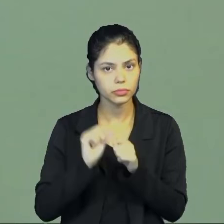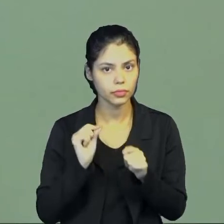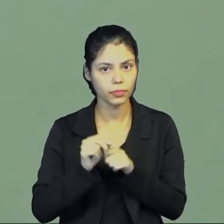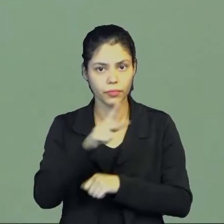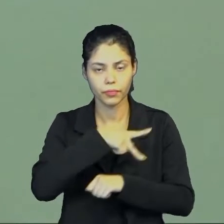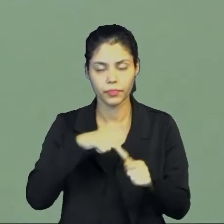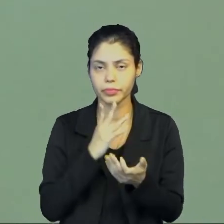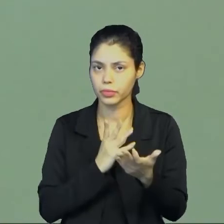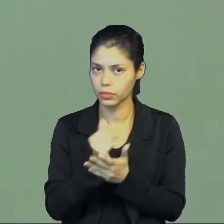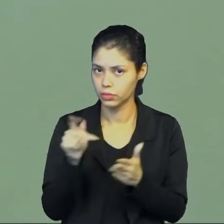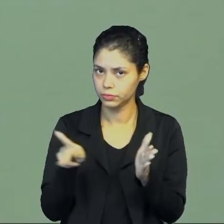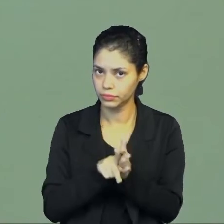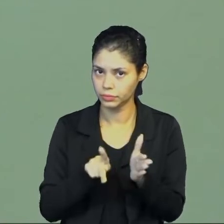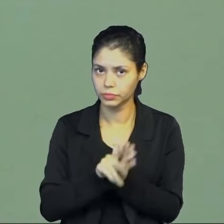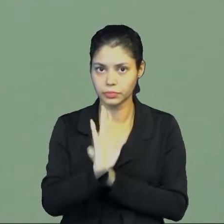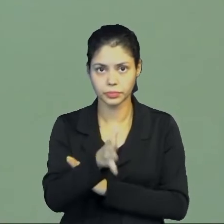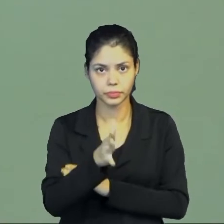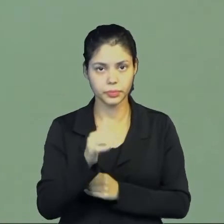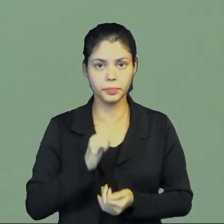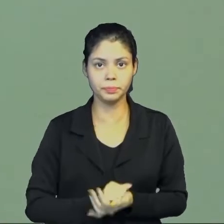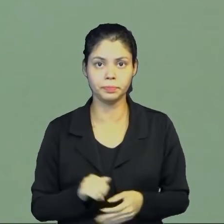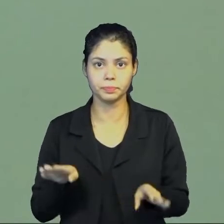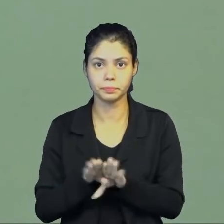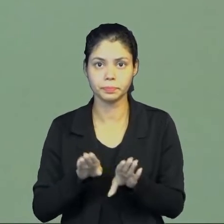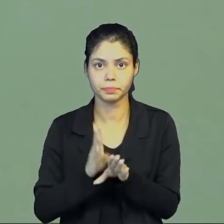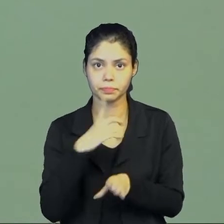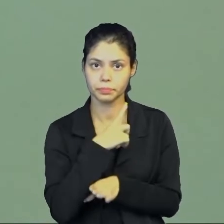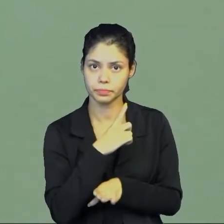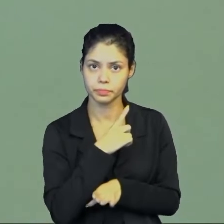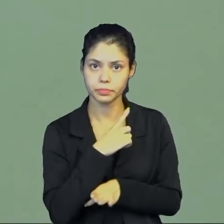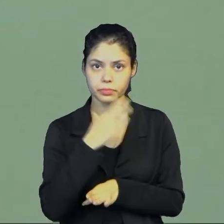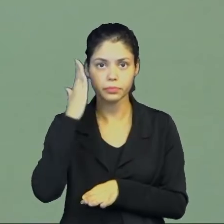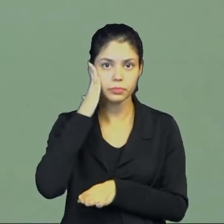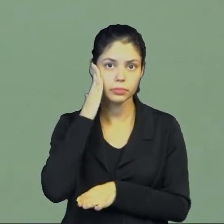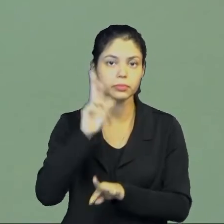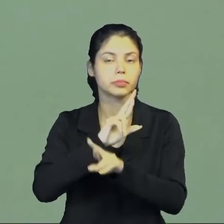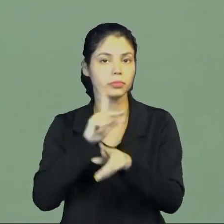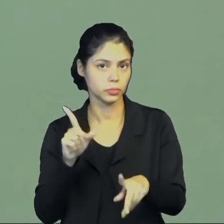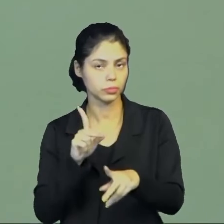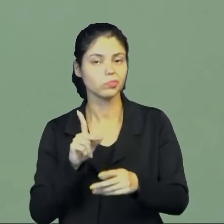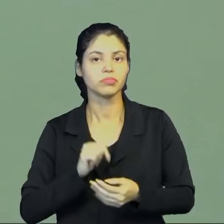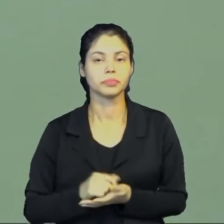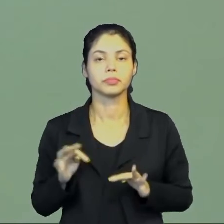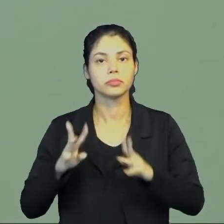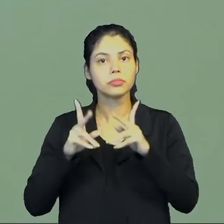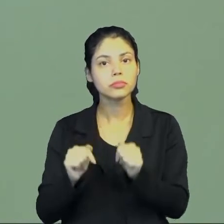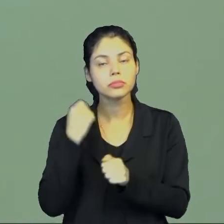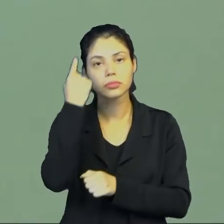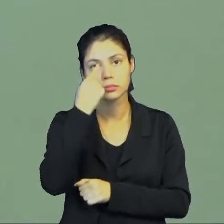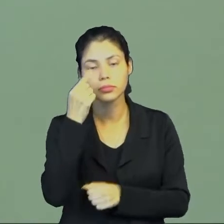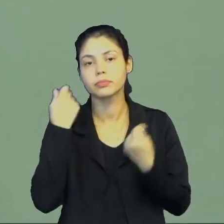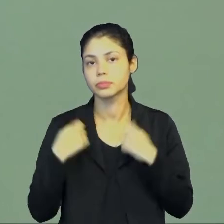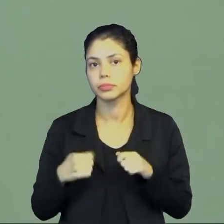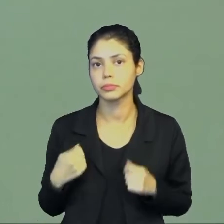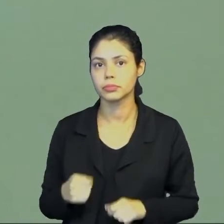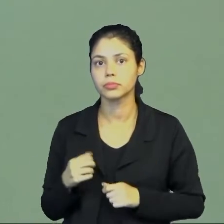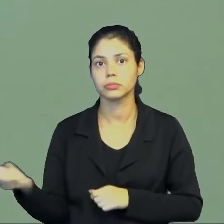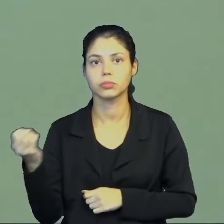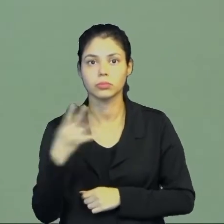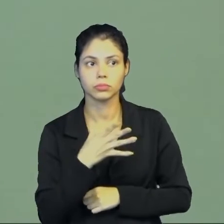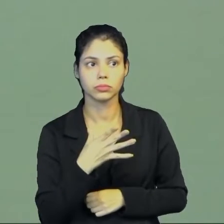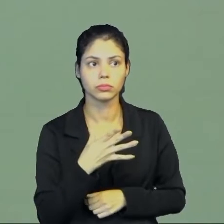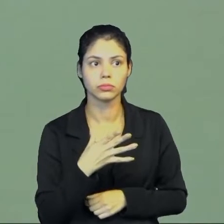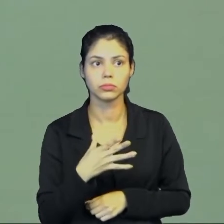países independentes. Já o Simão Bolívar, né, tinha um entendimento diferente de que toda a América Espanhola deveria formar uma